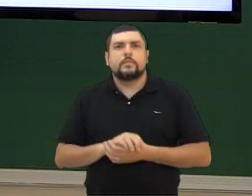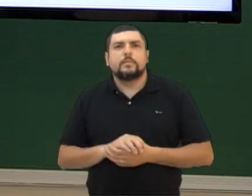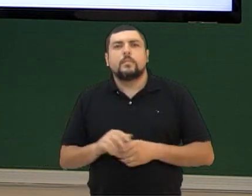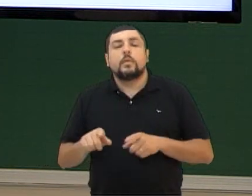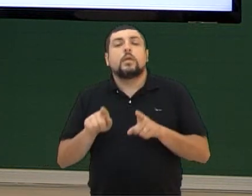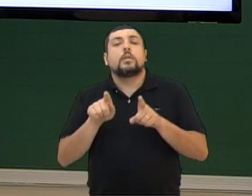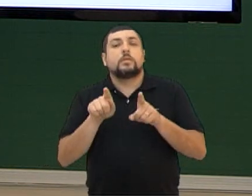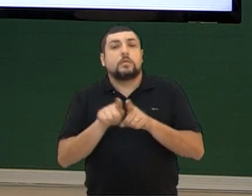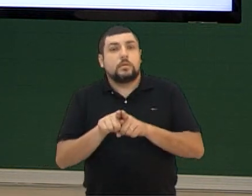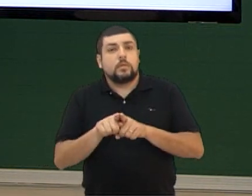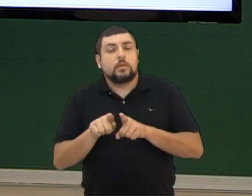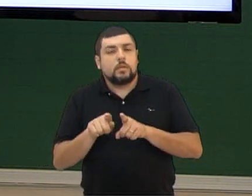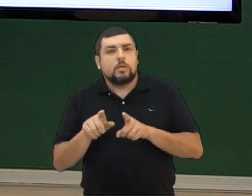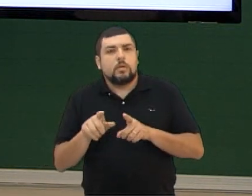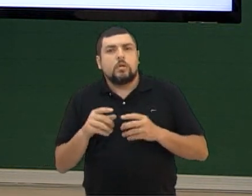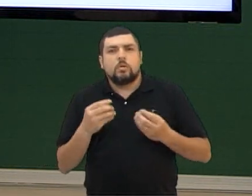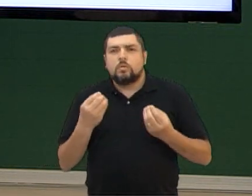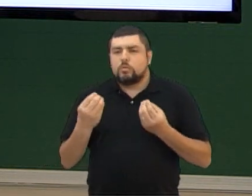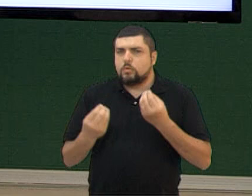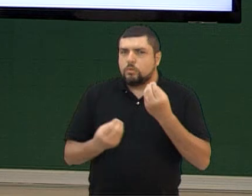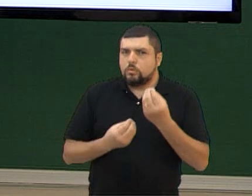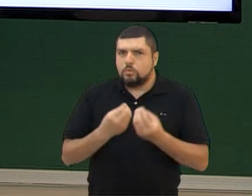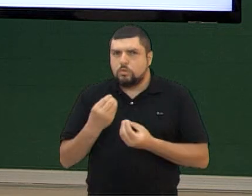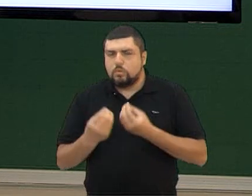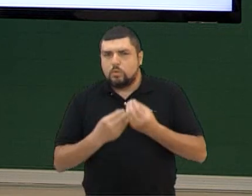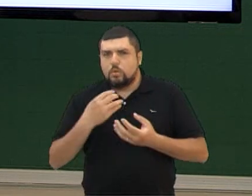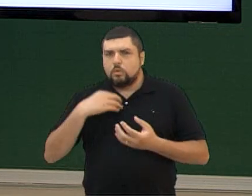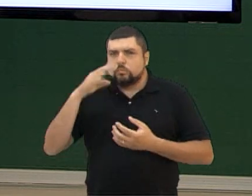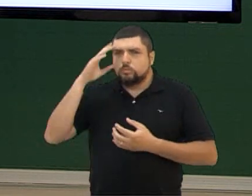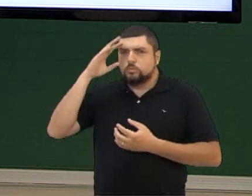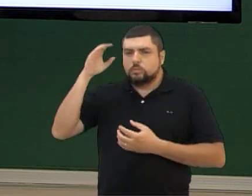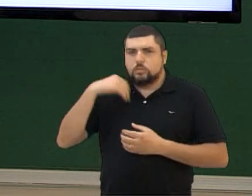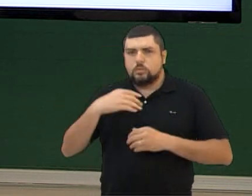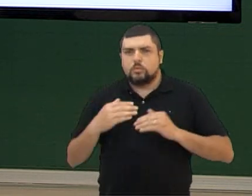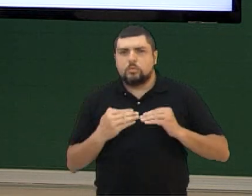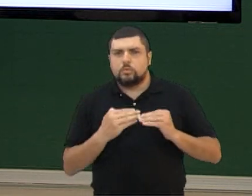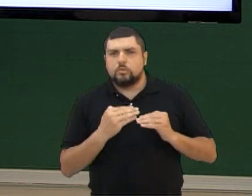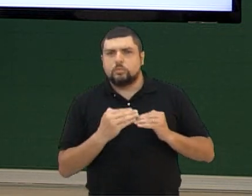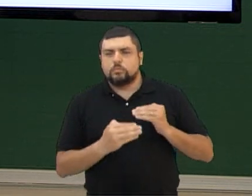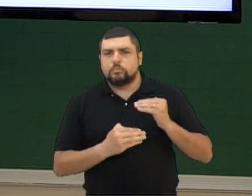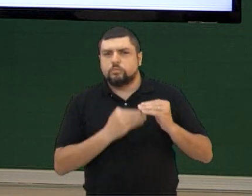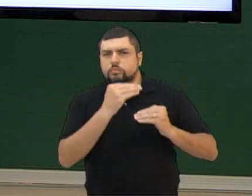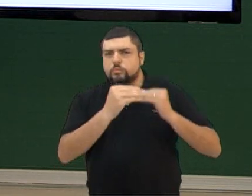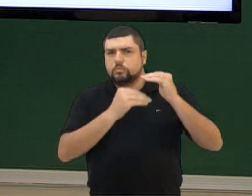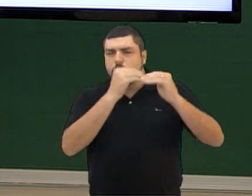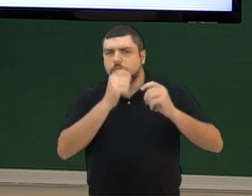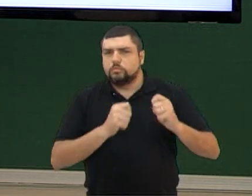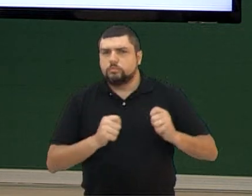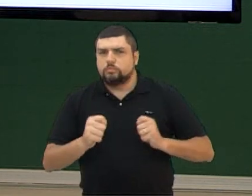uma perspectiva e uma intenção de haver um desenvolvimento econômico e industrial.